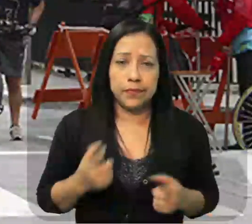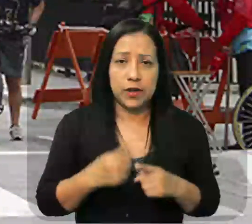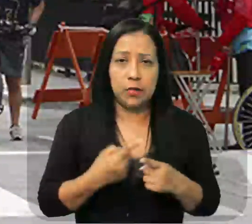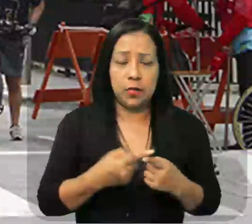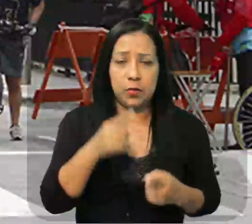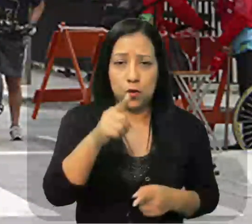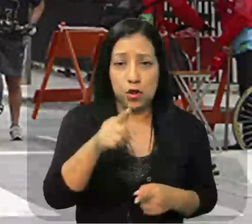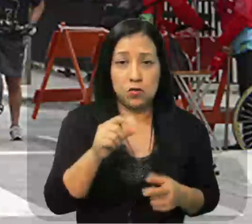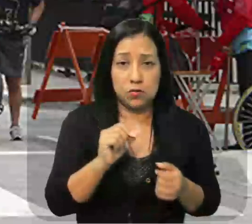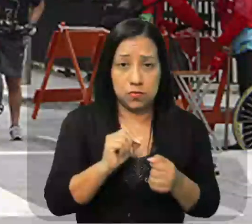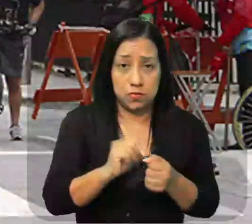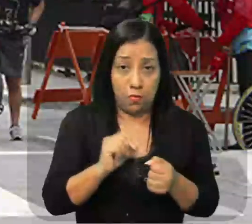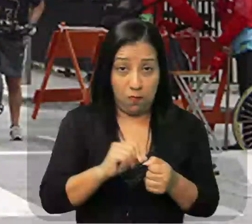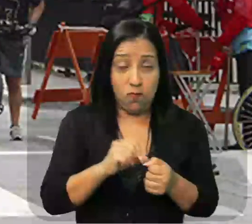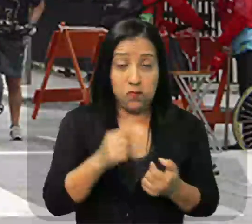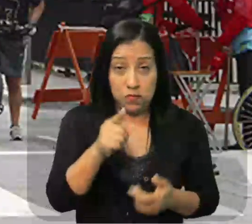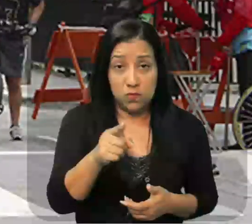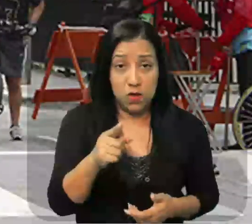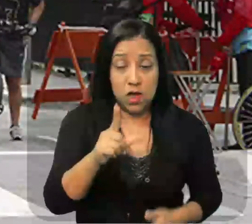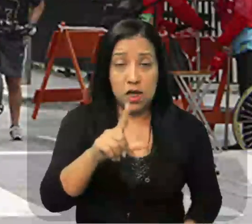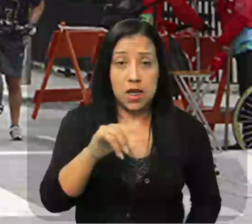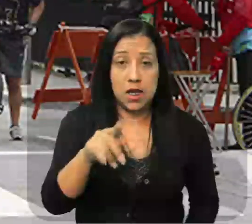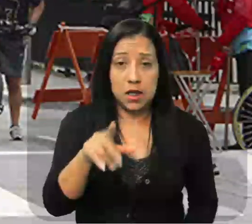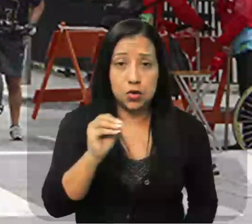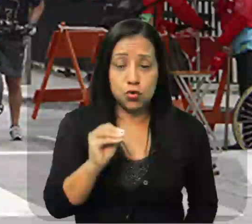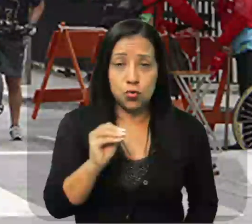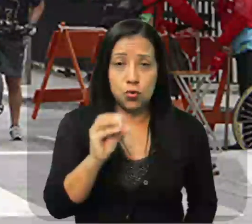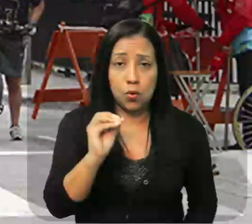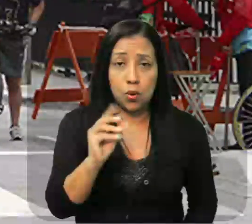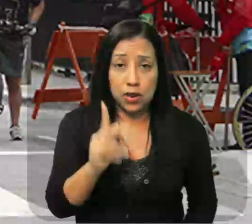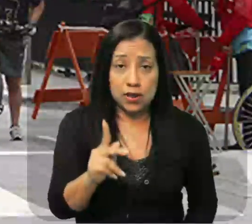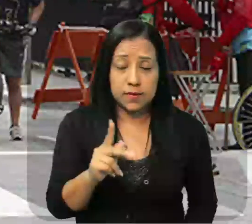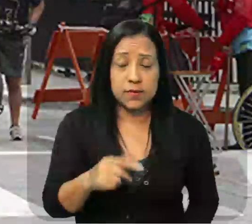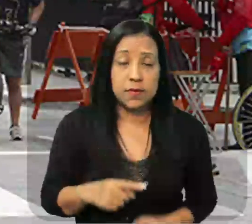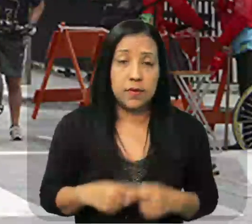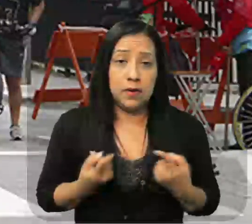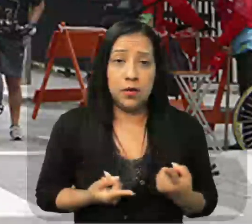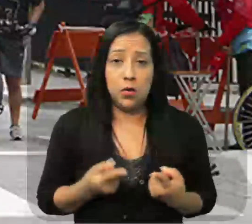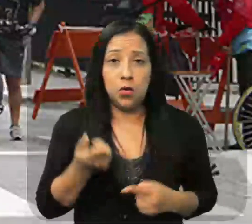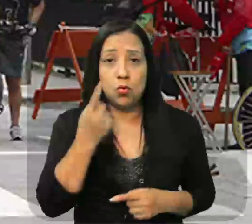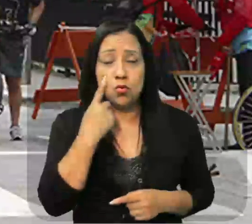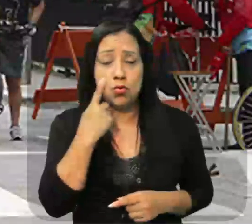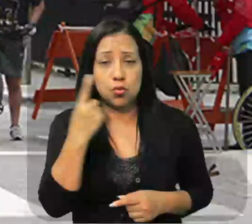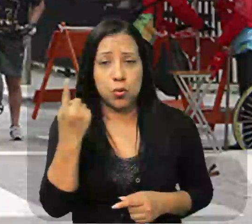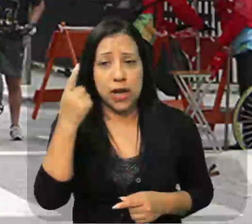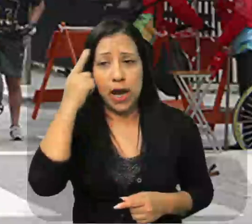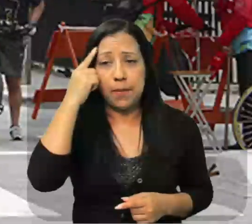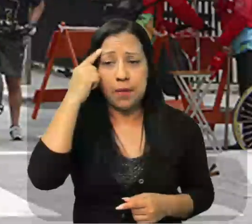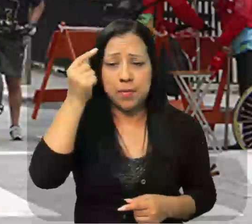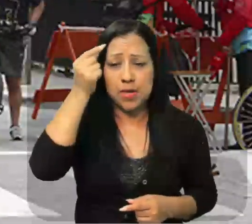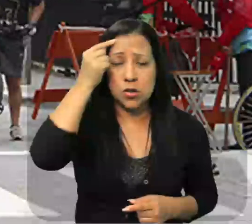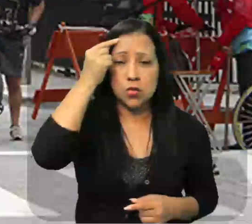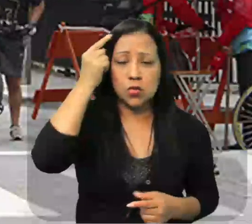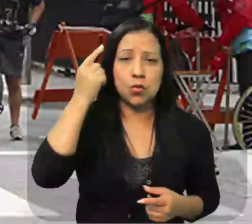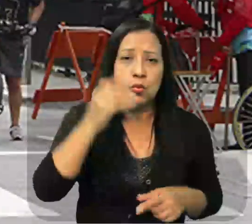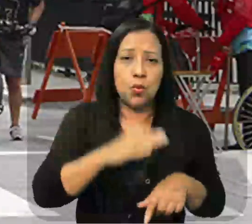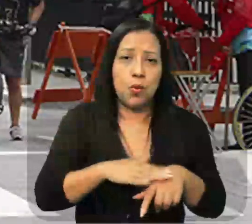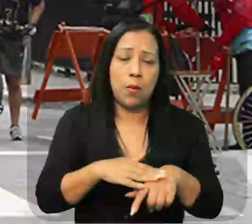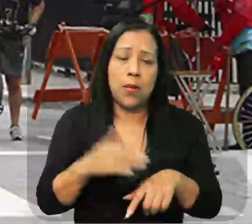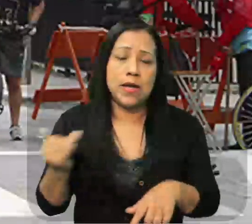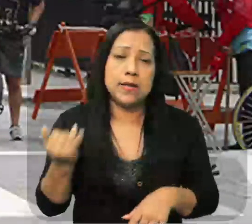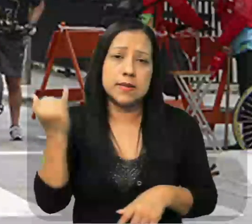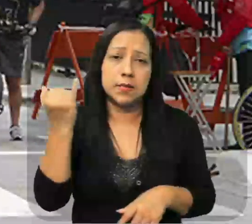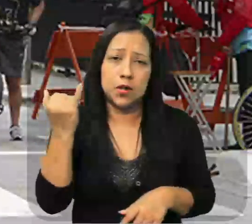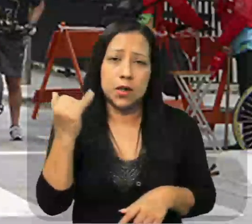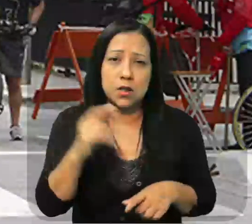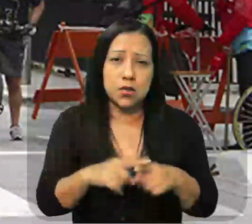ver, não é problema meu. Não, ele é problema nosso. Porque você também produz esse lixo. Ok? Se